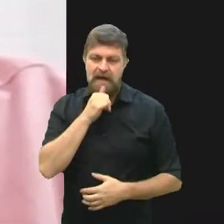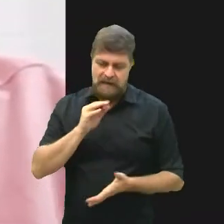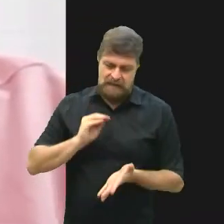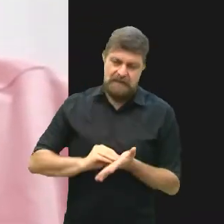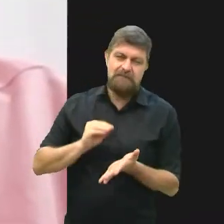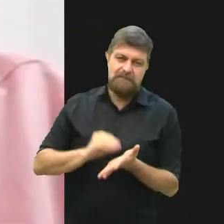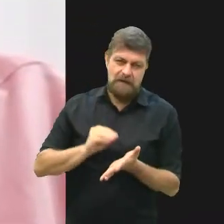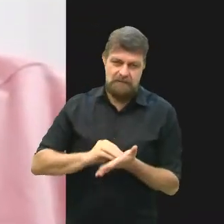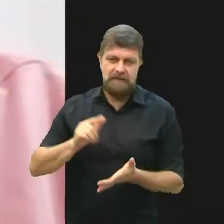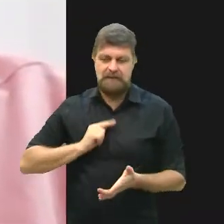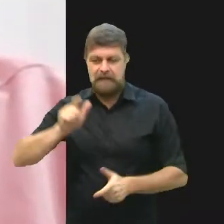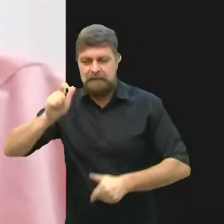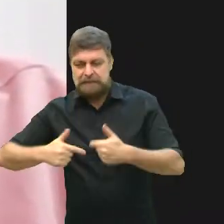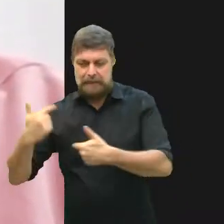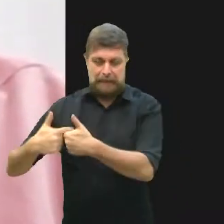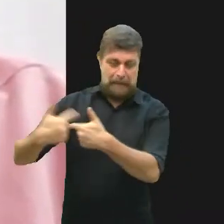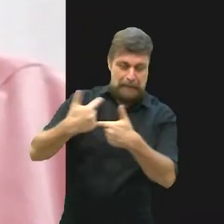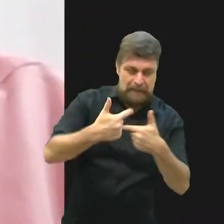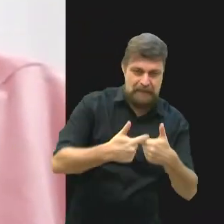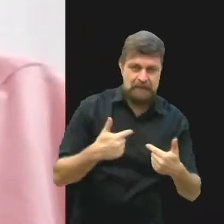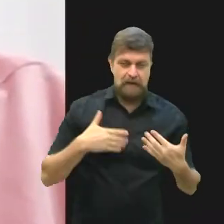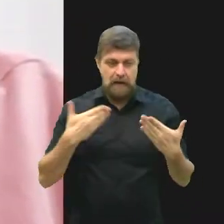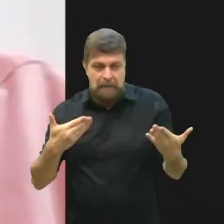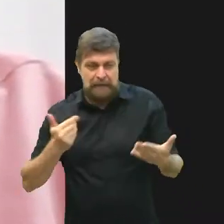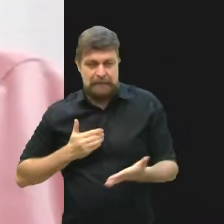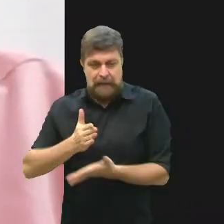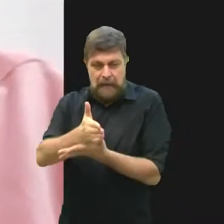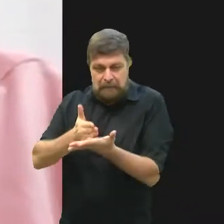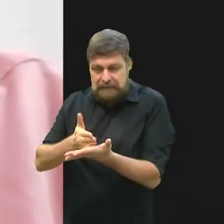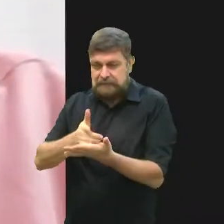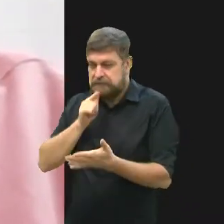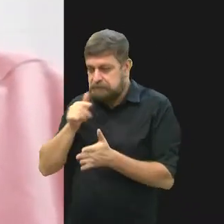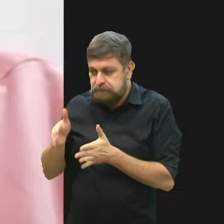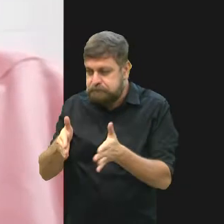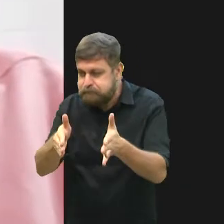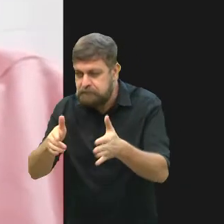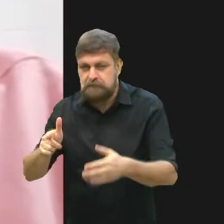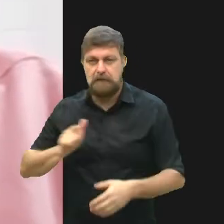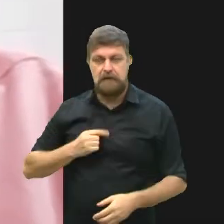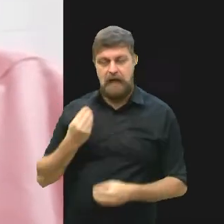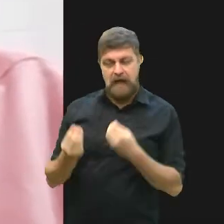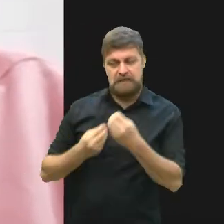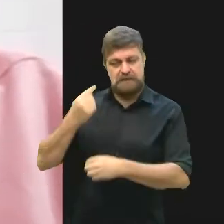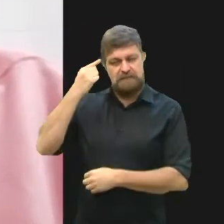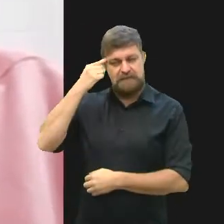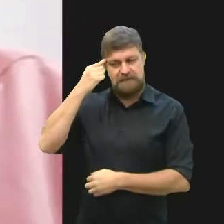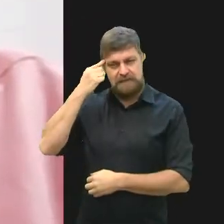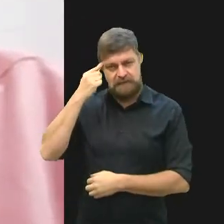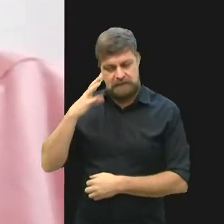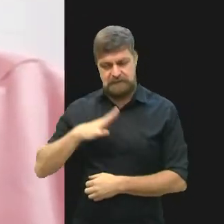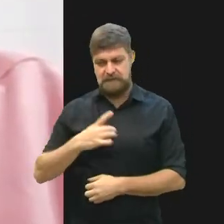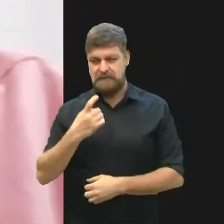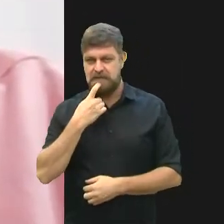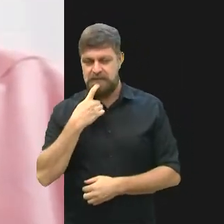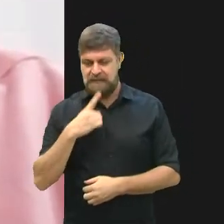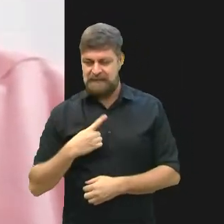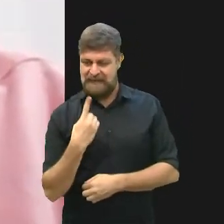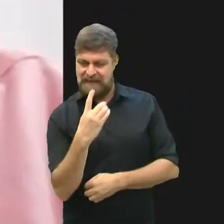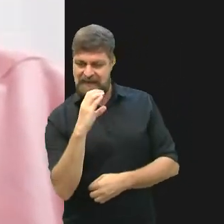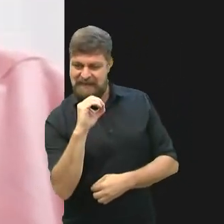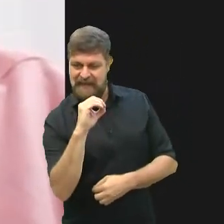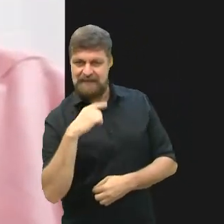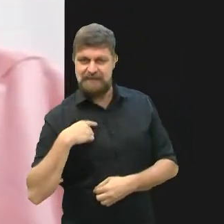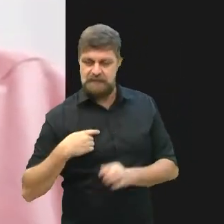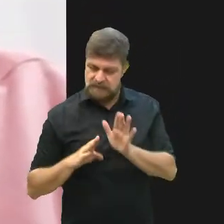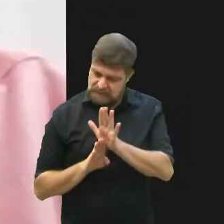alguém pode falar, Rogério, mas vamos ver então a metade vazia do copo. Para Campinas ter uma nota 10, nós teremos que